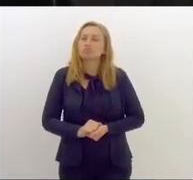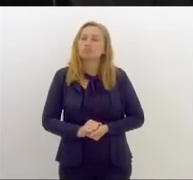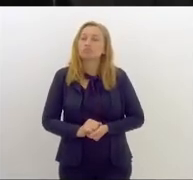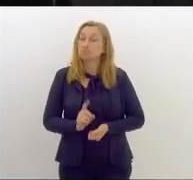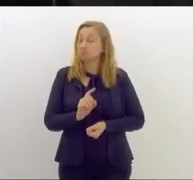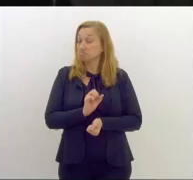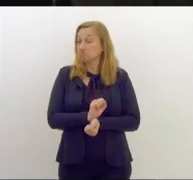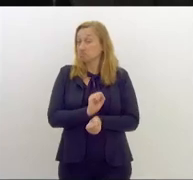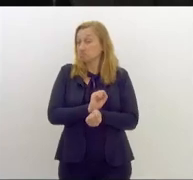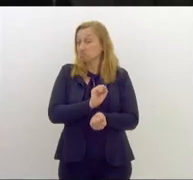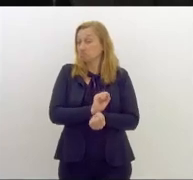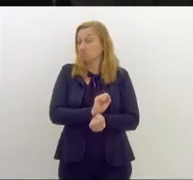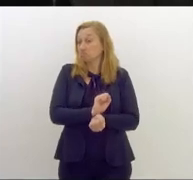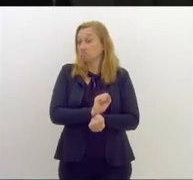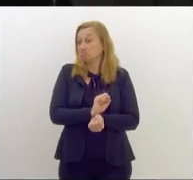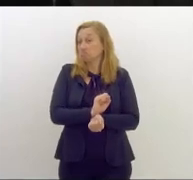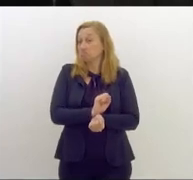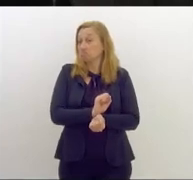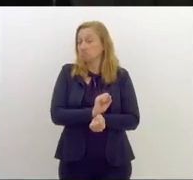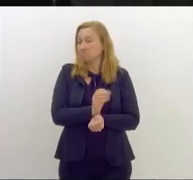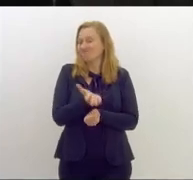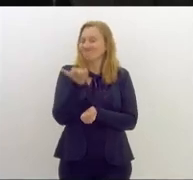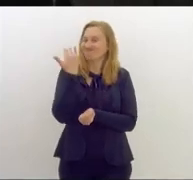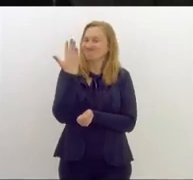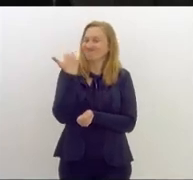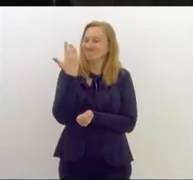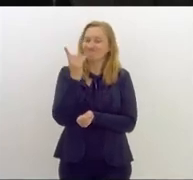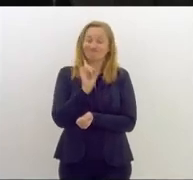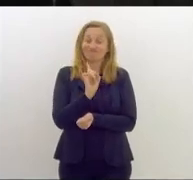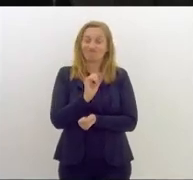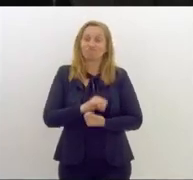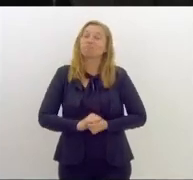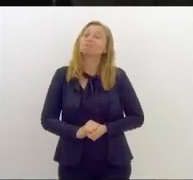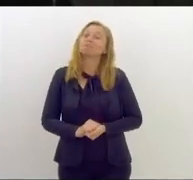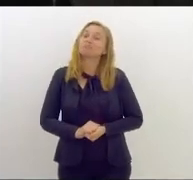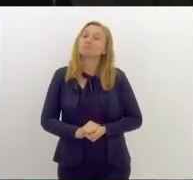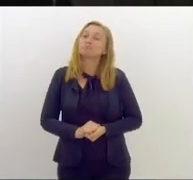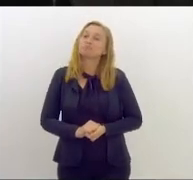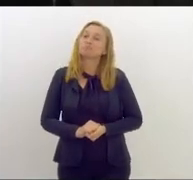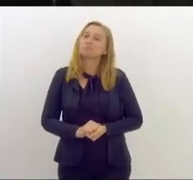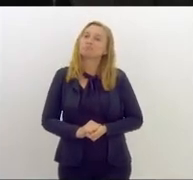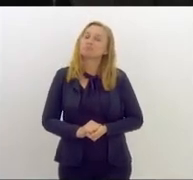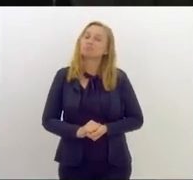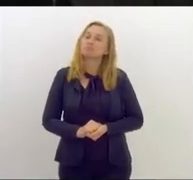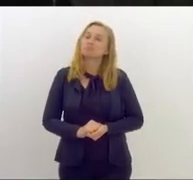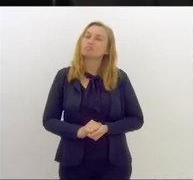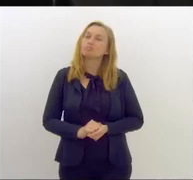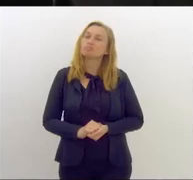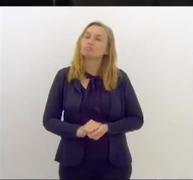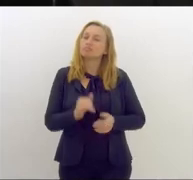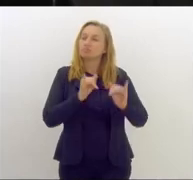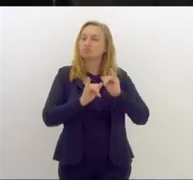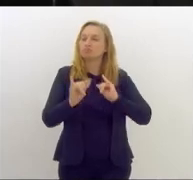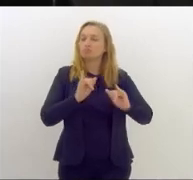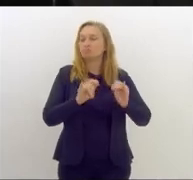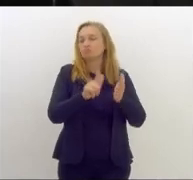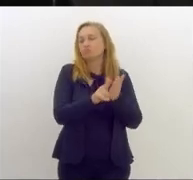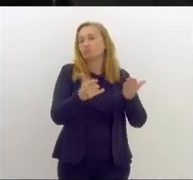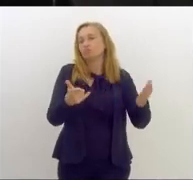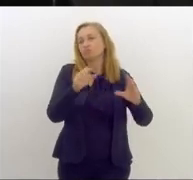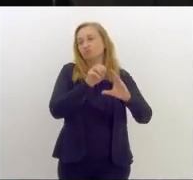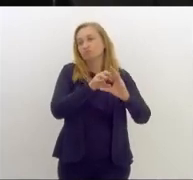preso ao passado foi uma matéria do Jornal O